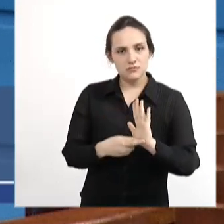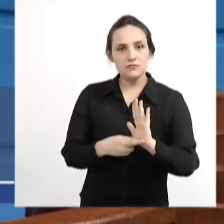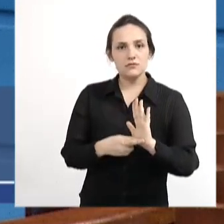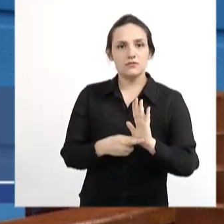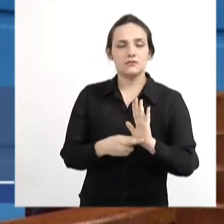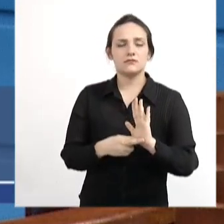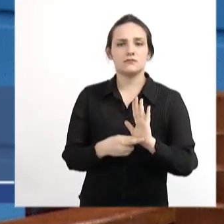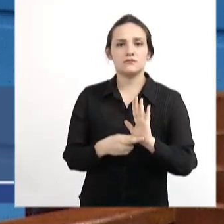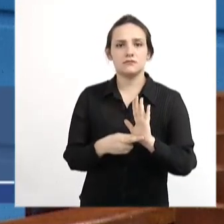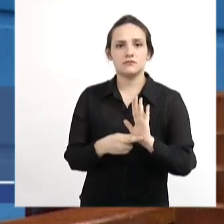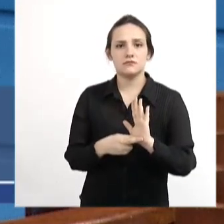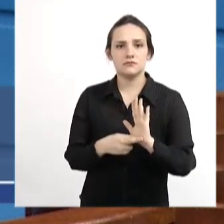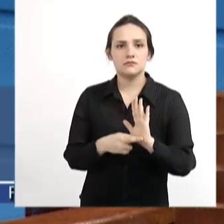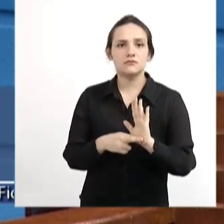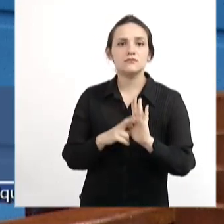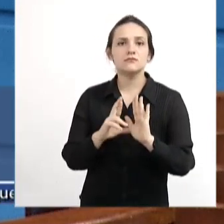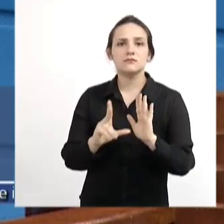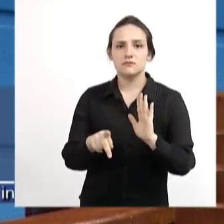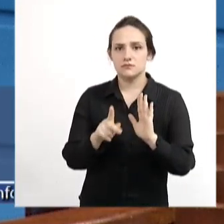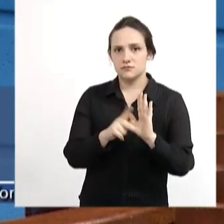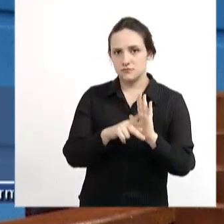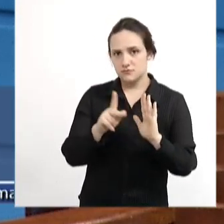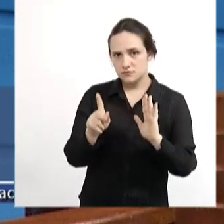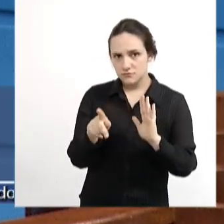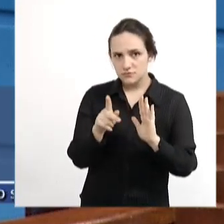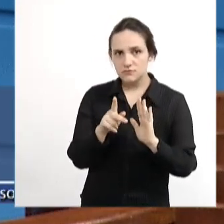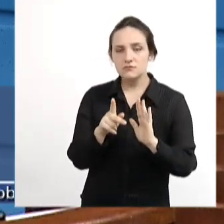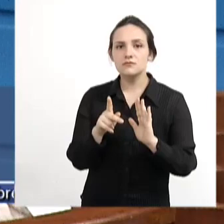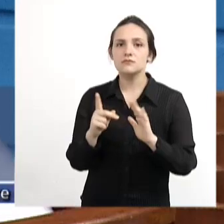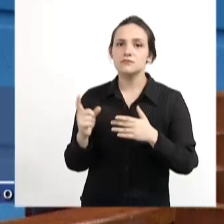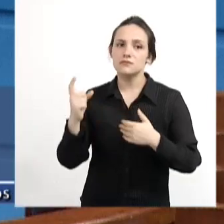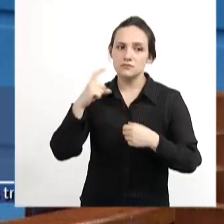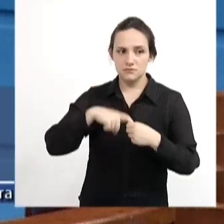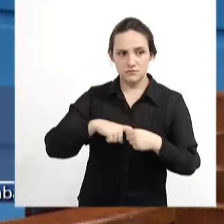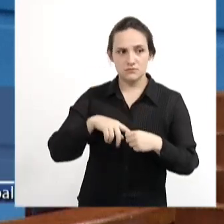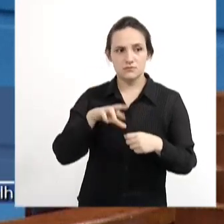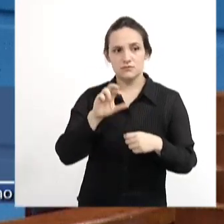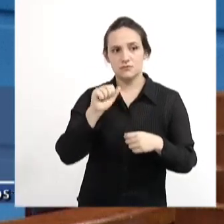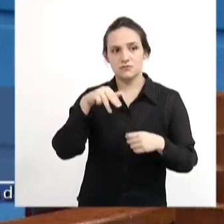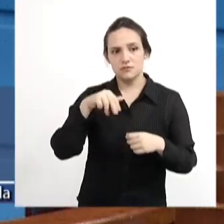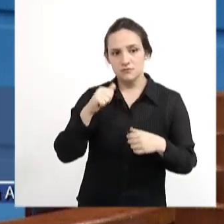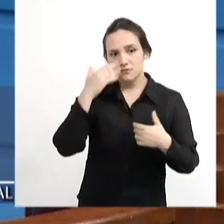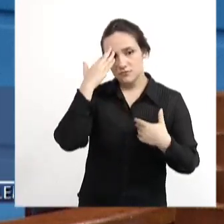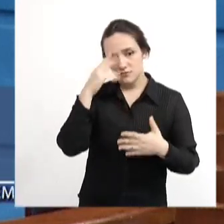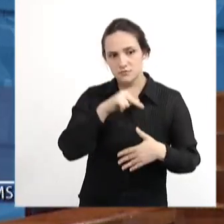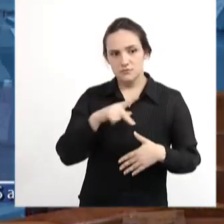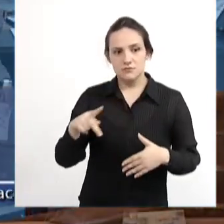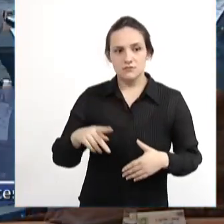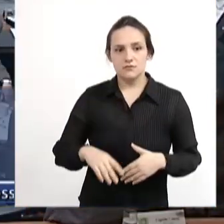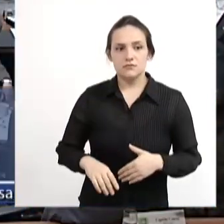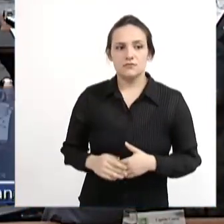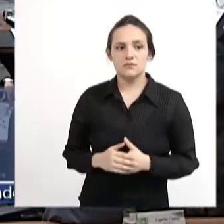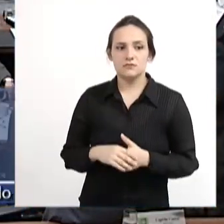contratação dos professores e as aulas sejam restabelecidas na REME. Muito obrigado, senhor presidente.